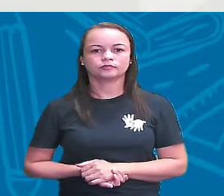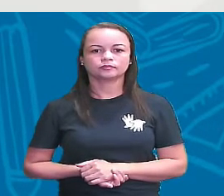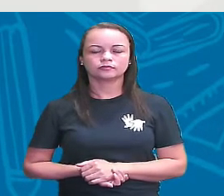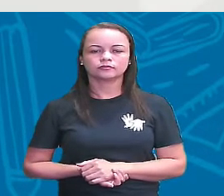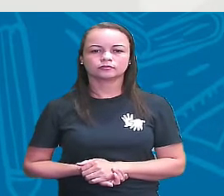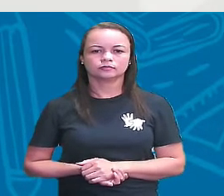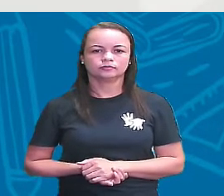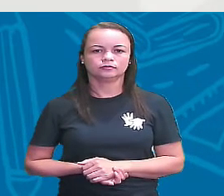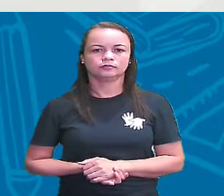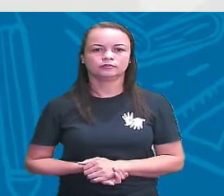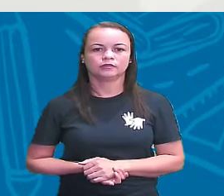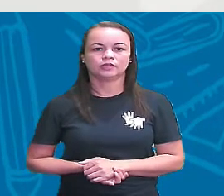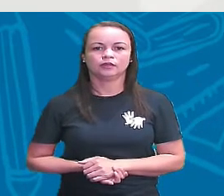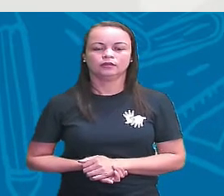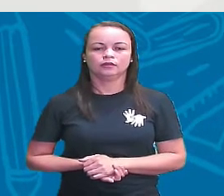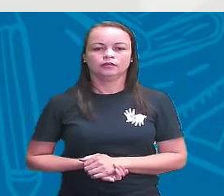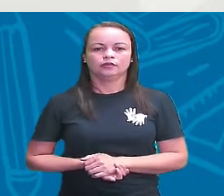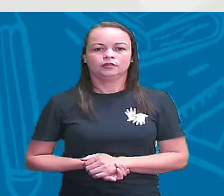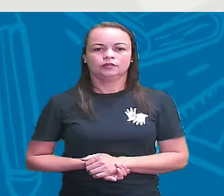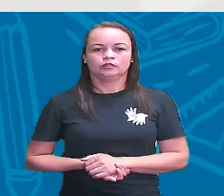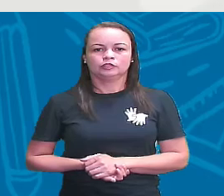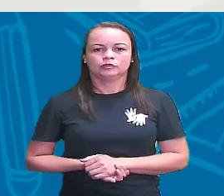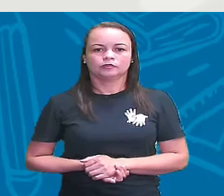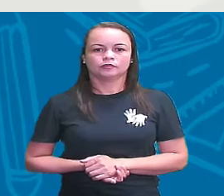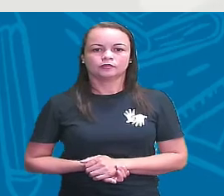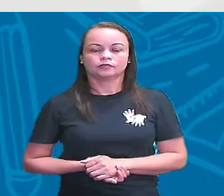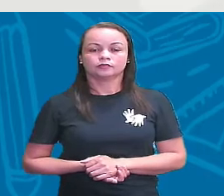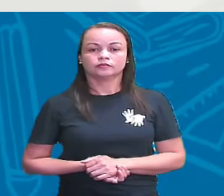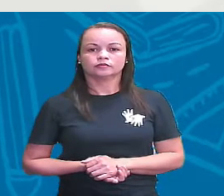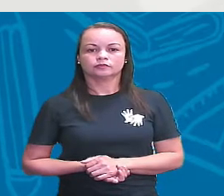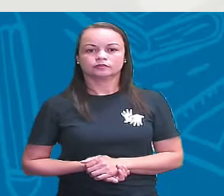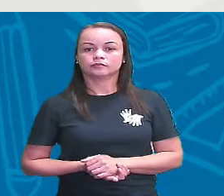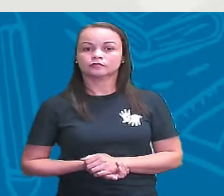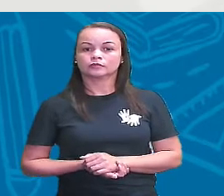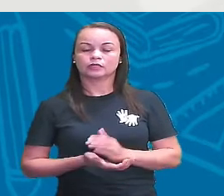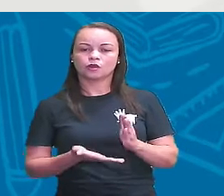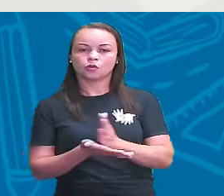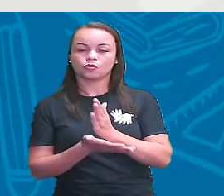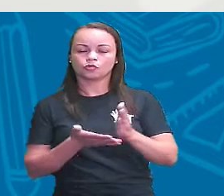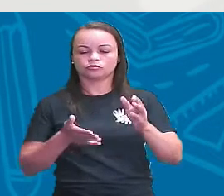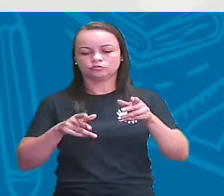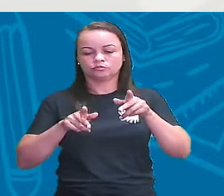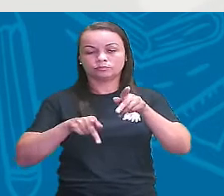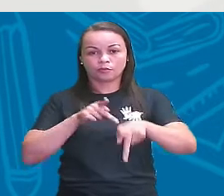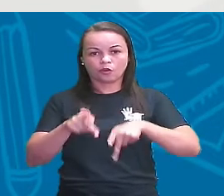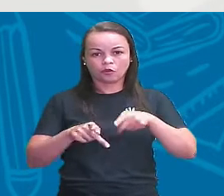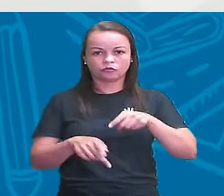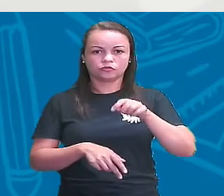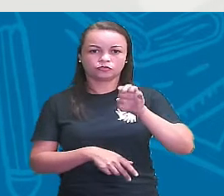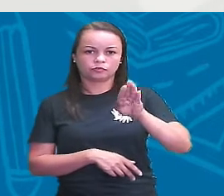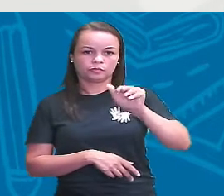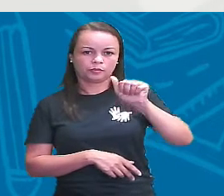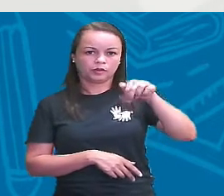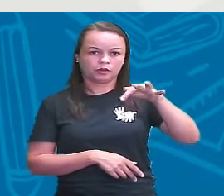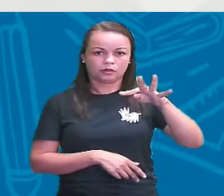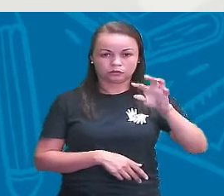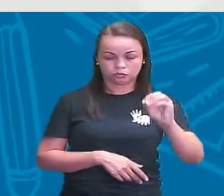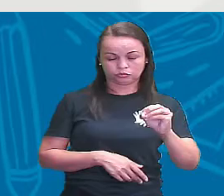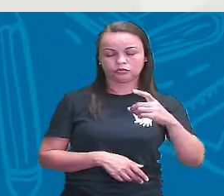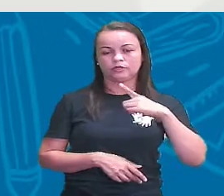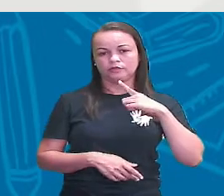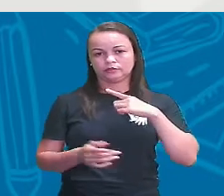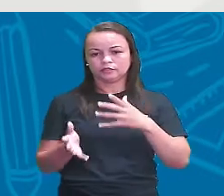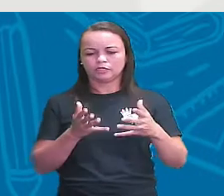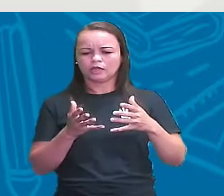Vamos prosseguir, tá? Alguns povos bantus, né, eles aproveitavam as inundações do rio